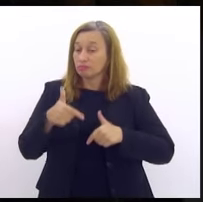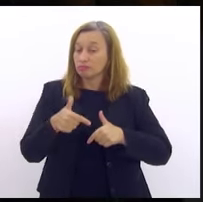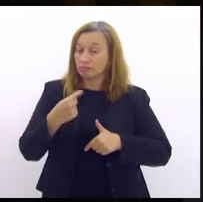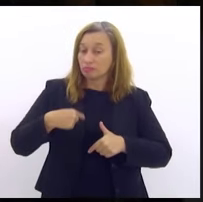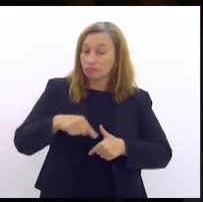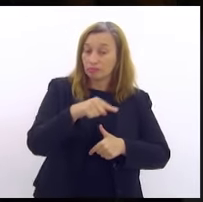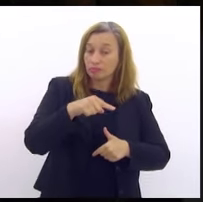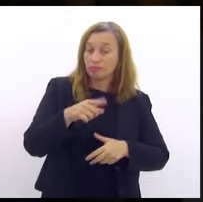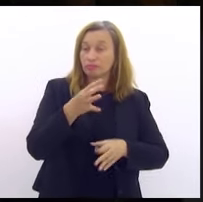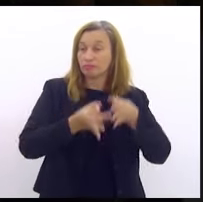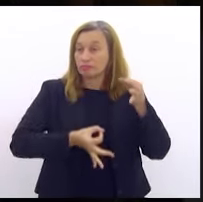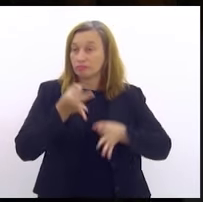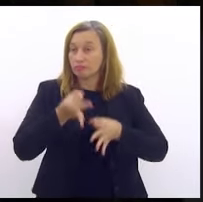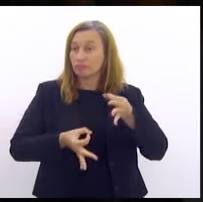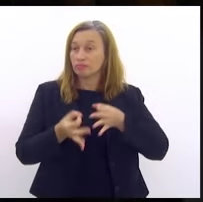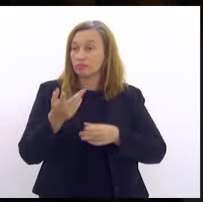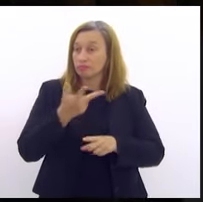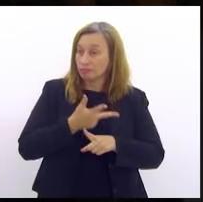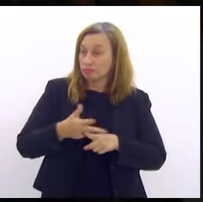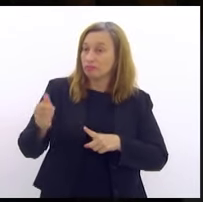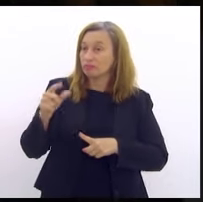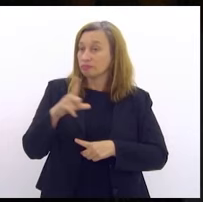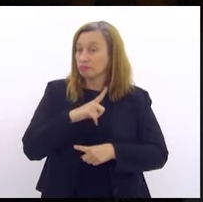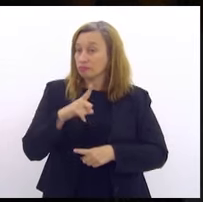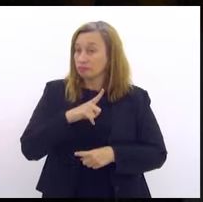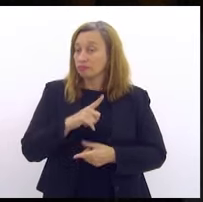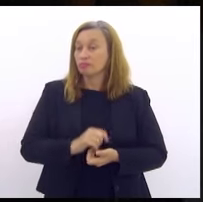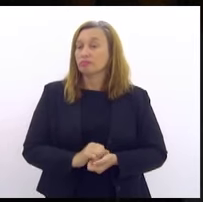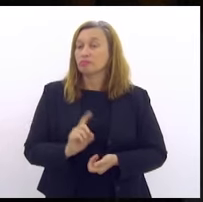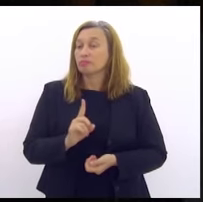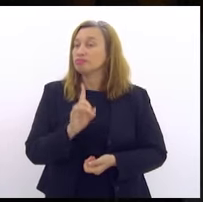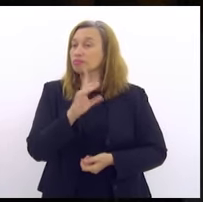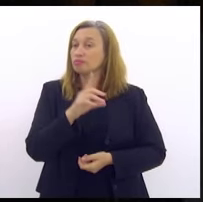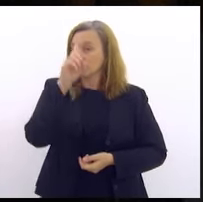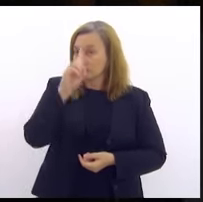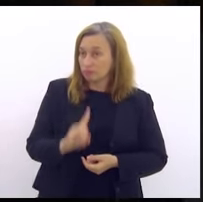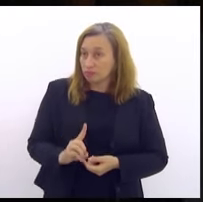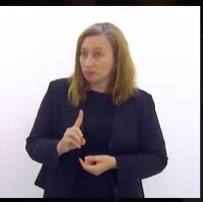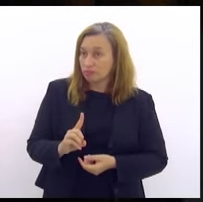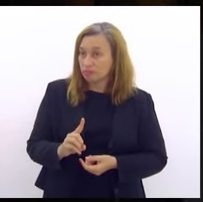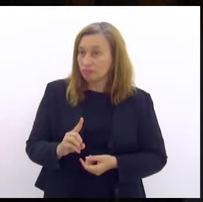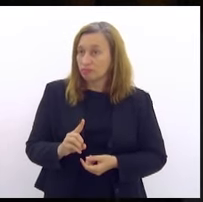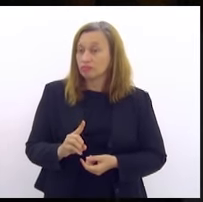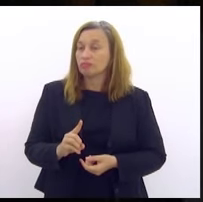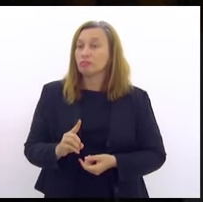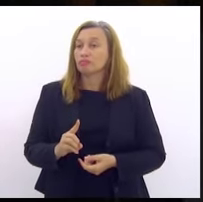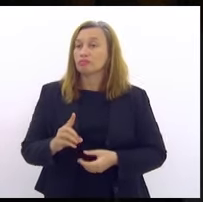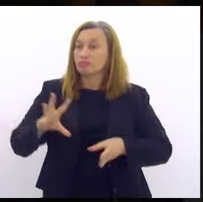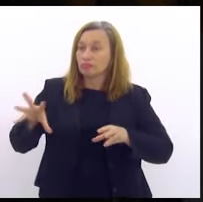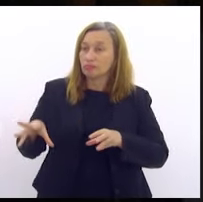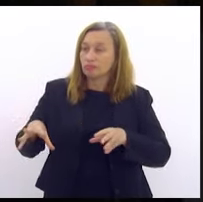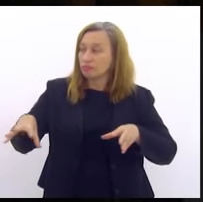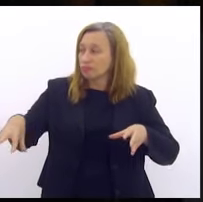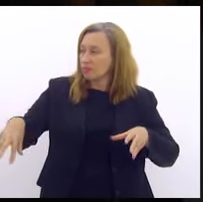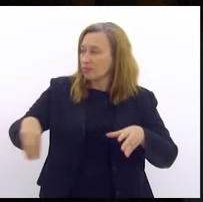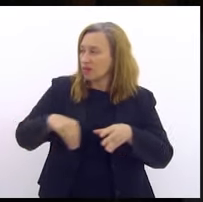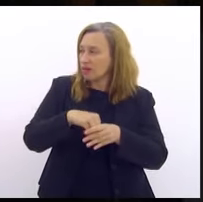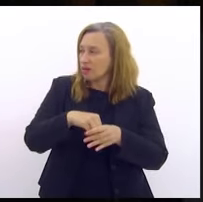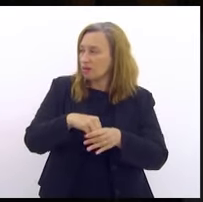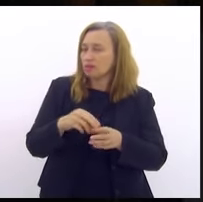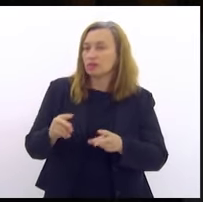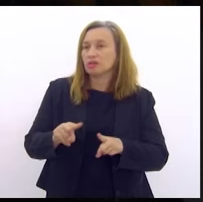Justiça, eles vão ganhar não só o direito a essa migração, mas também vão ganhar